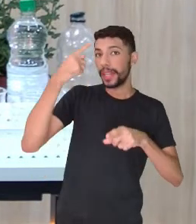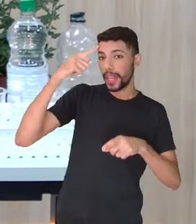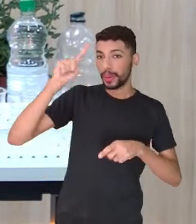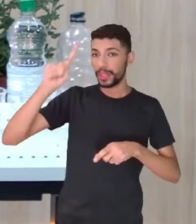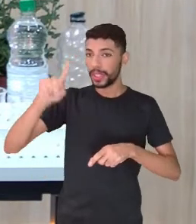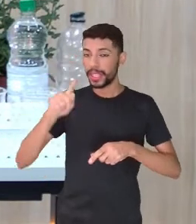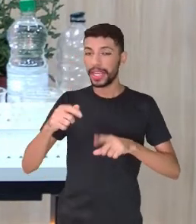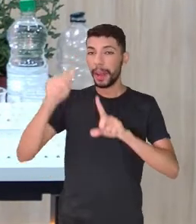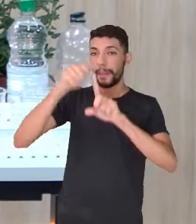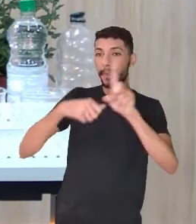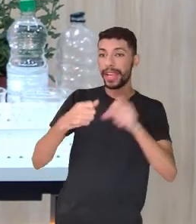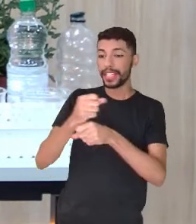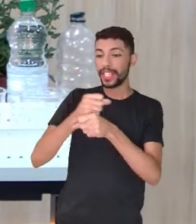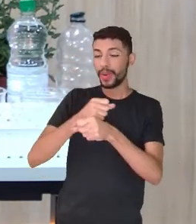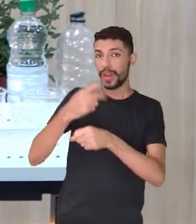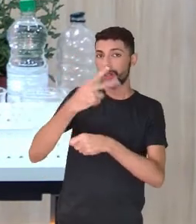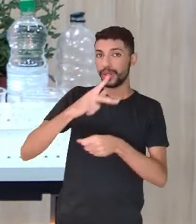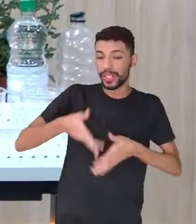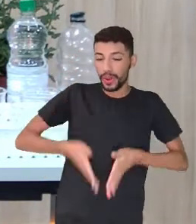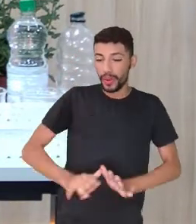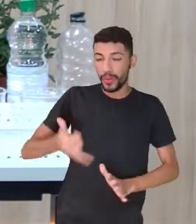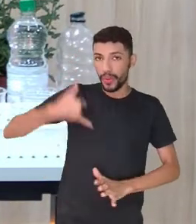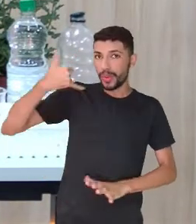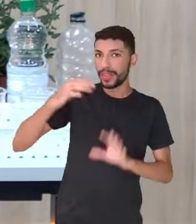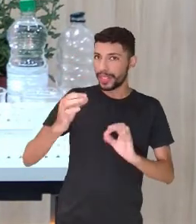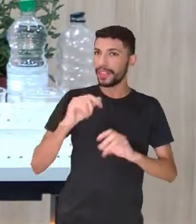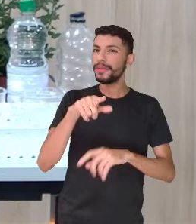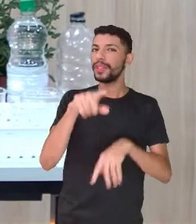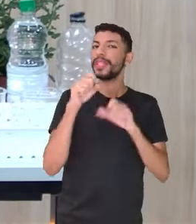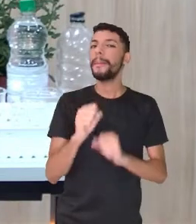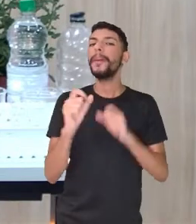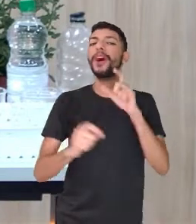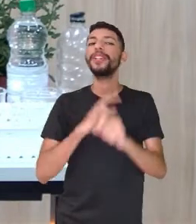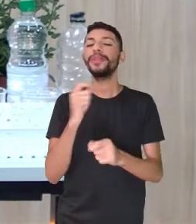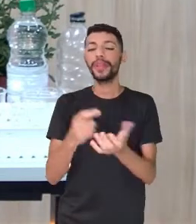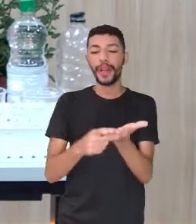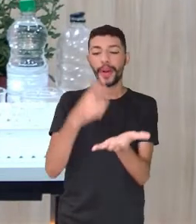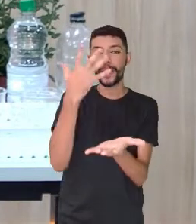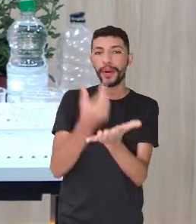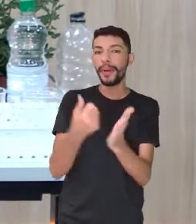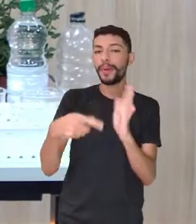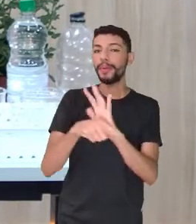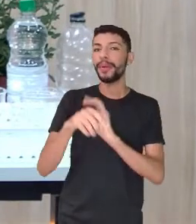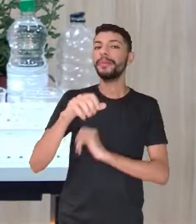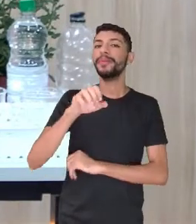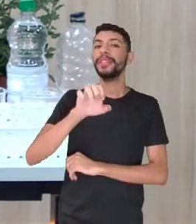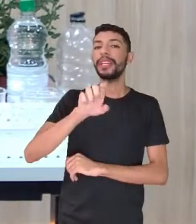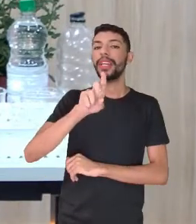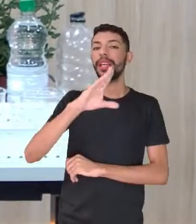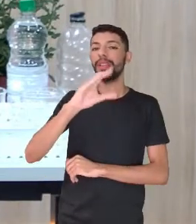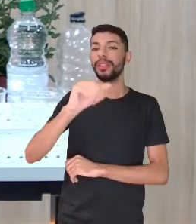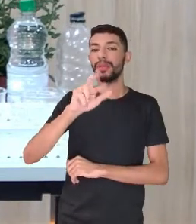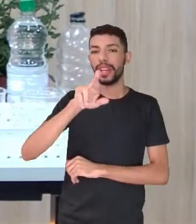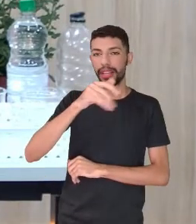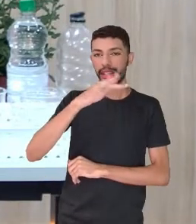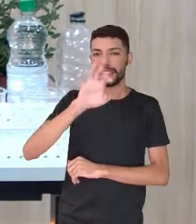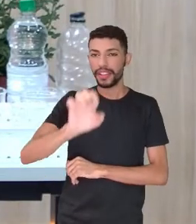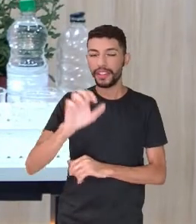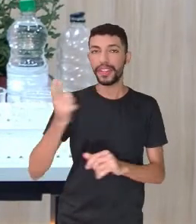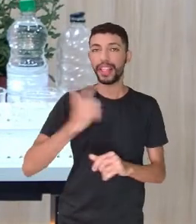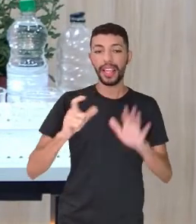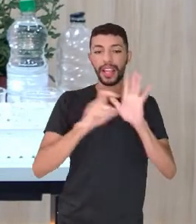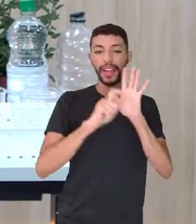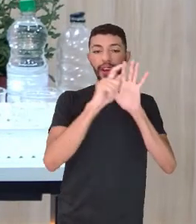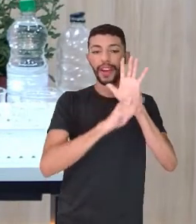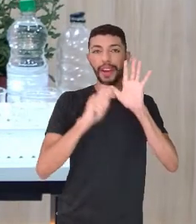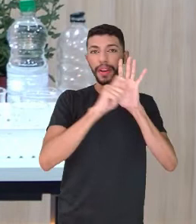ano com os 4 dígitos, vocês vão poder, né, baixar o aplicativo que Billy vai colocar aí para a gente, né, o QR Code